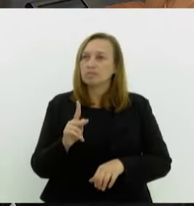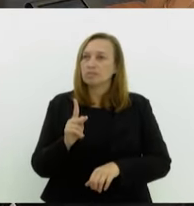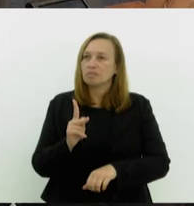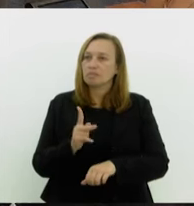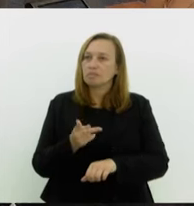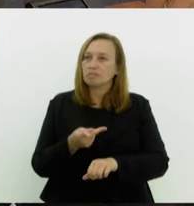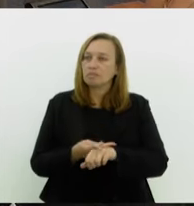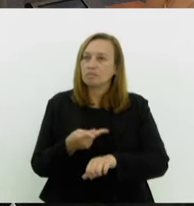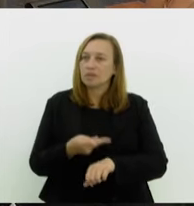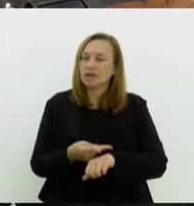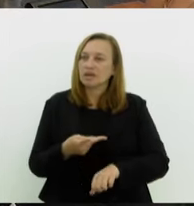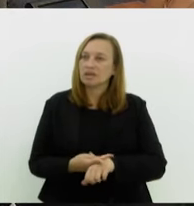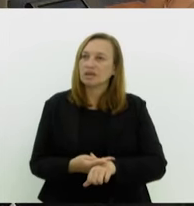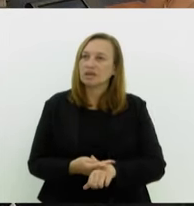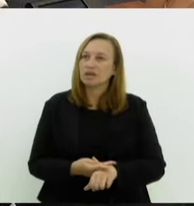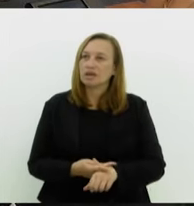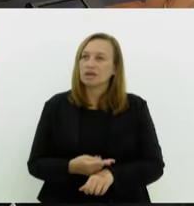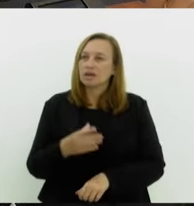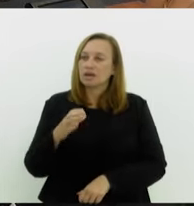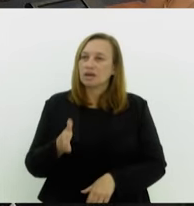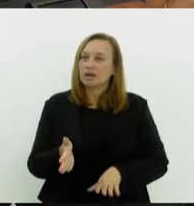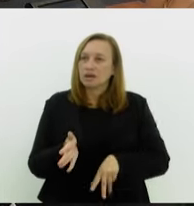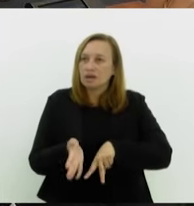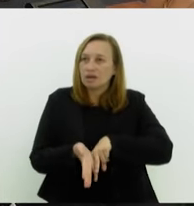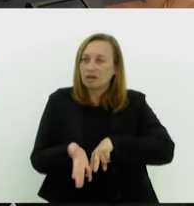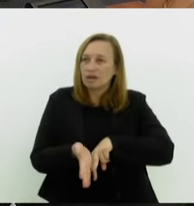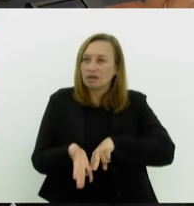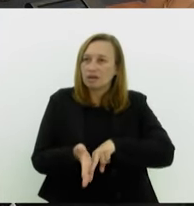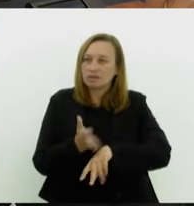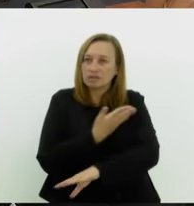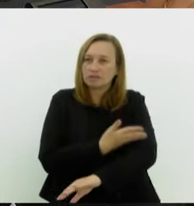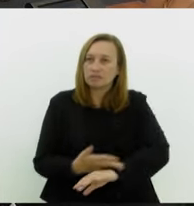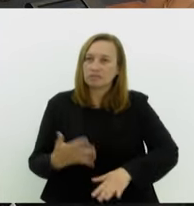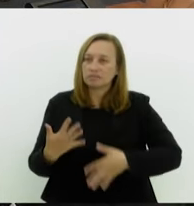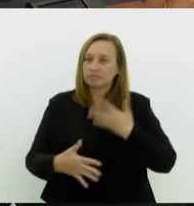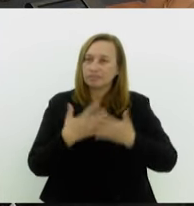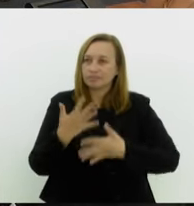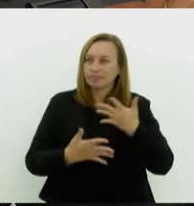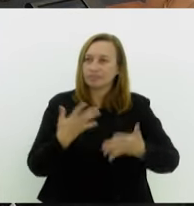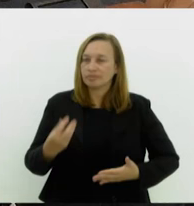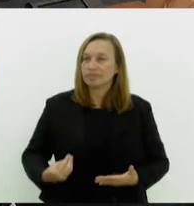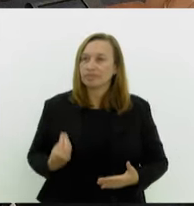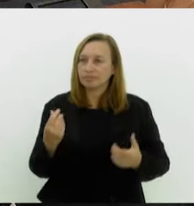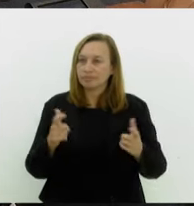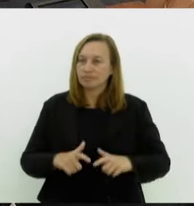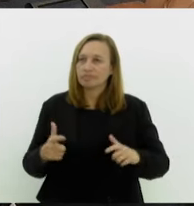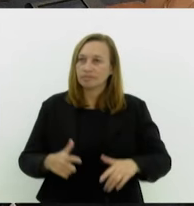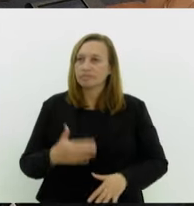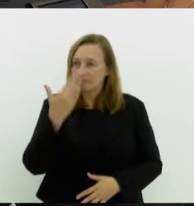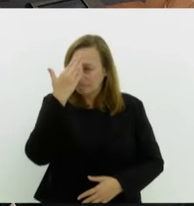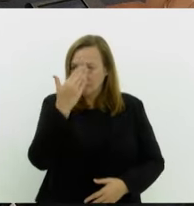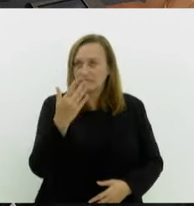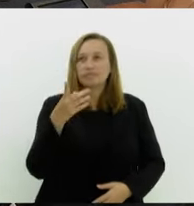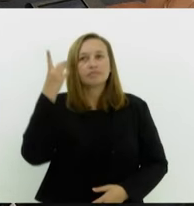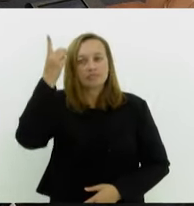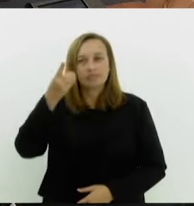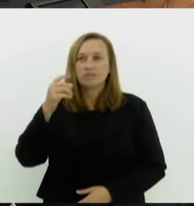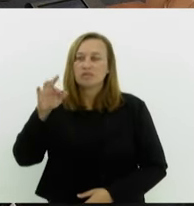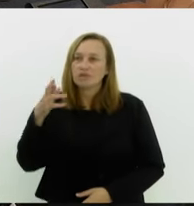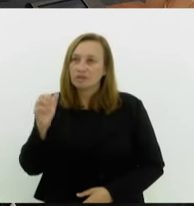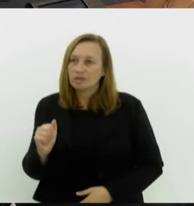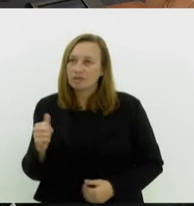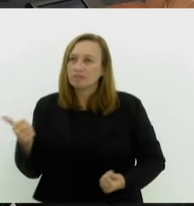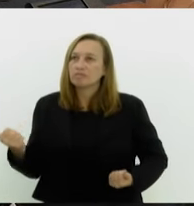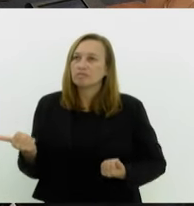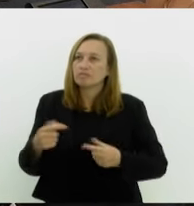calça branca gente é uma gigante estar aqui eu quero agradecer muito a deputada Soraia pelo convite pela nossa